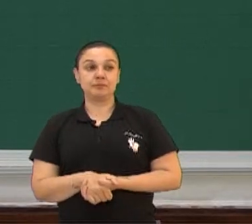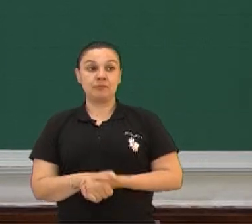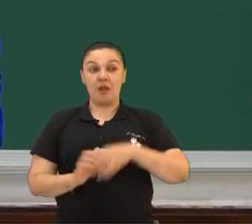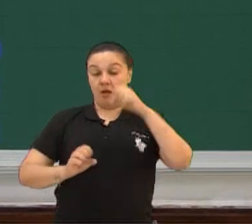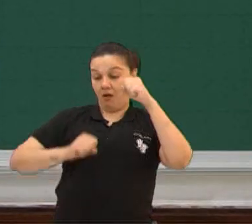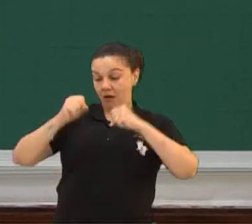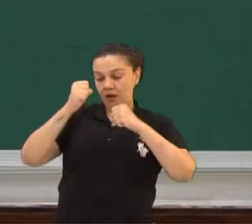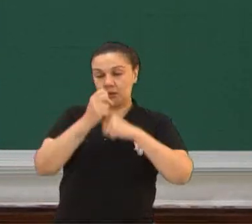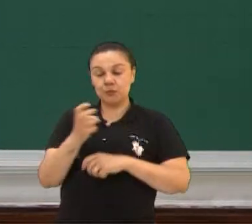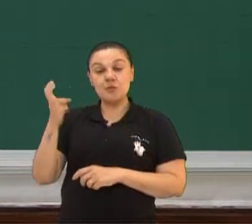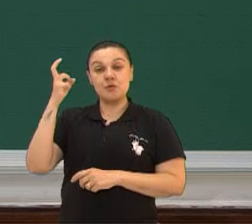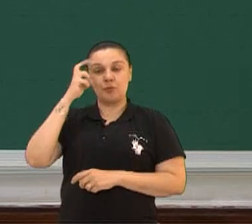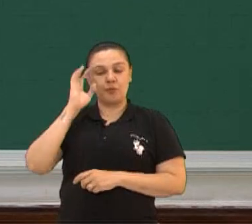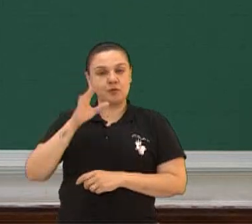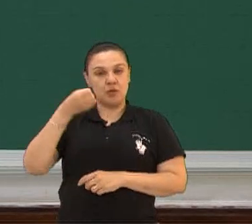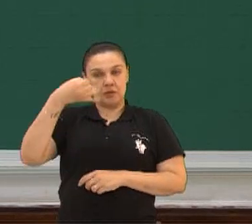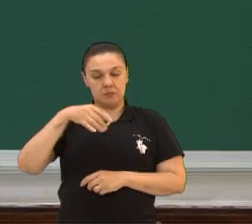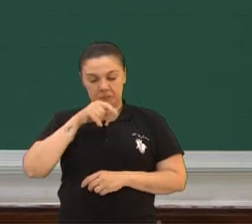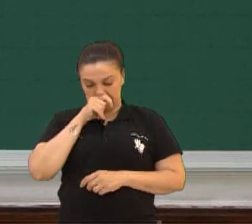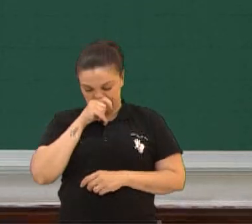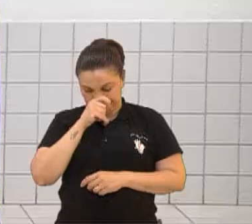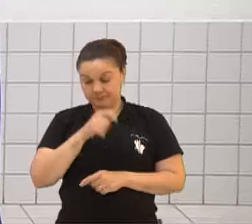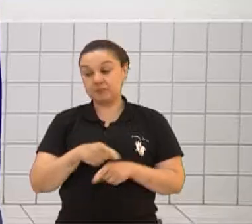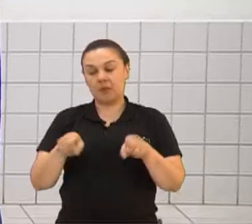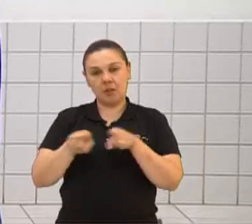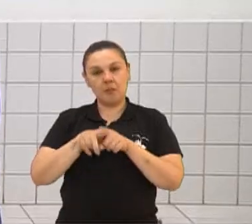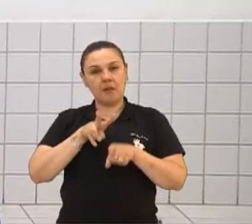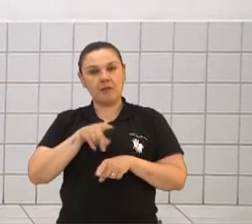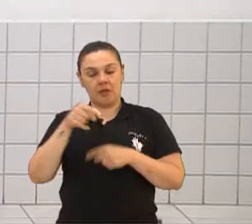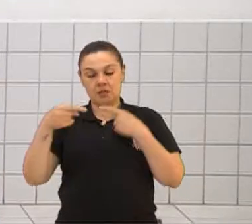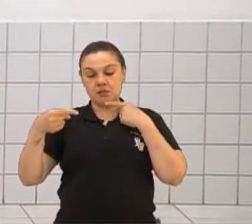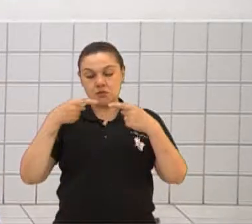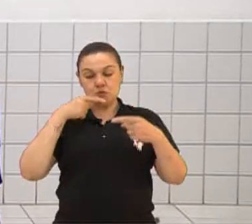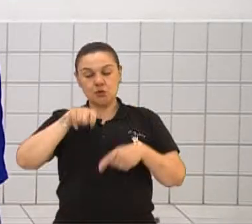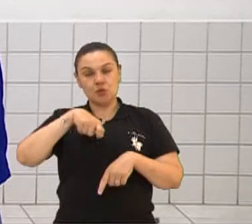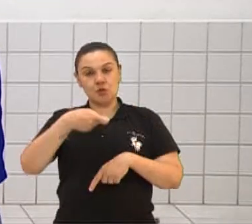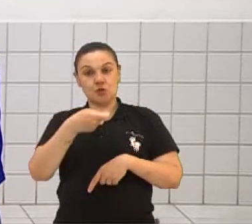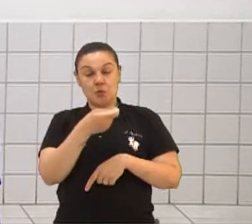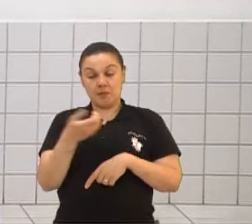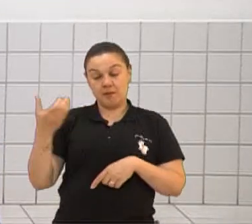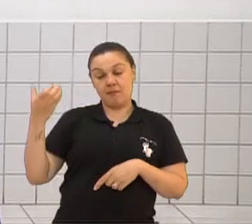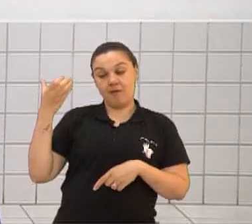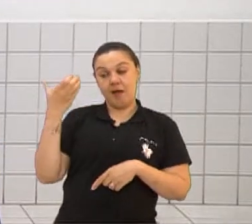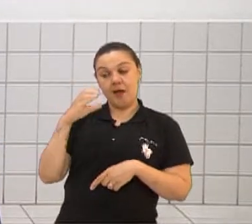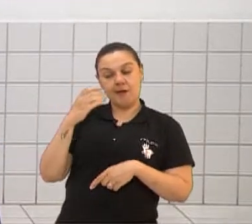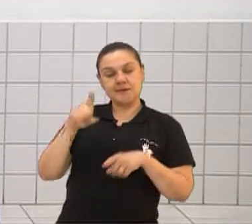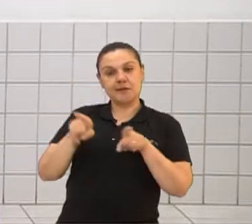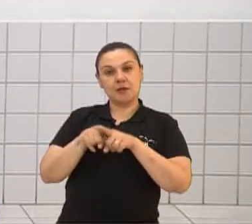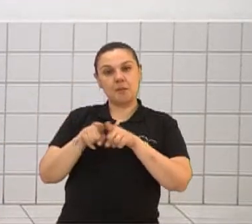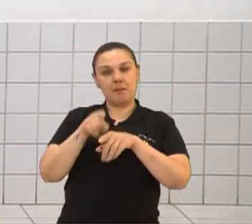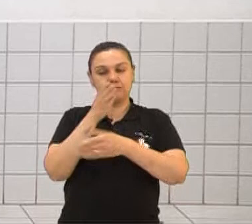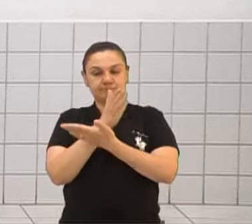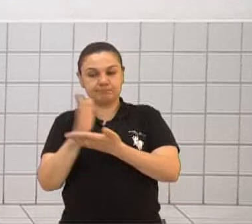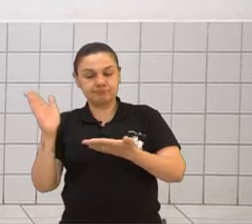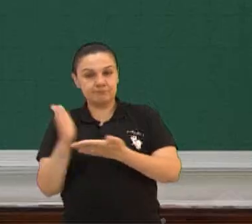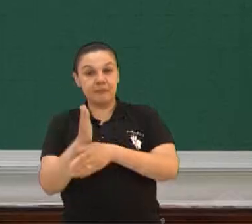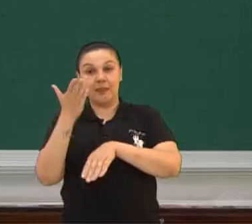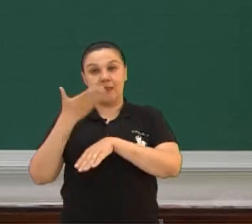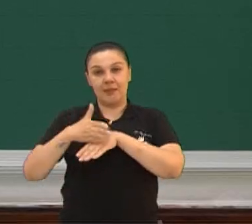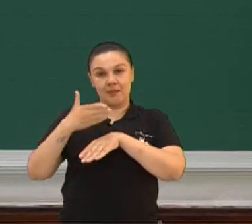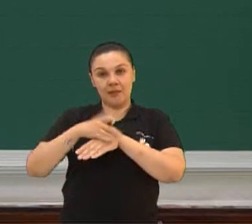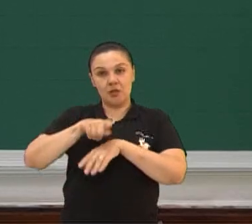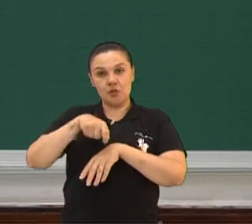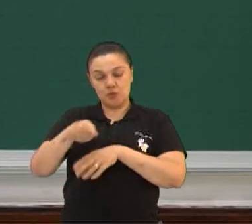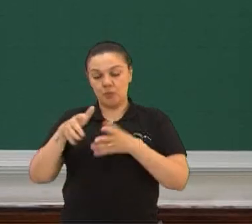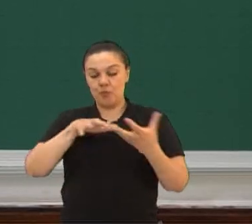indústria cultural, como nós acabamos de falar aí, vai discutir o papel da ciência e da técnica, né,